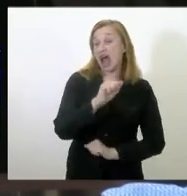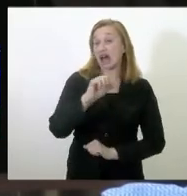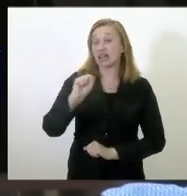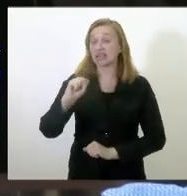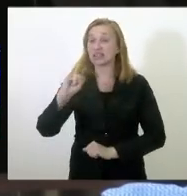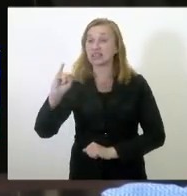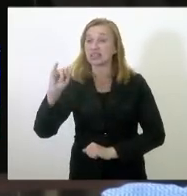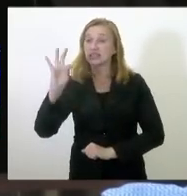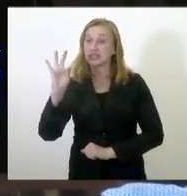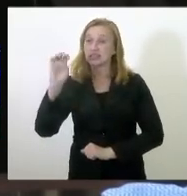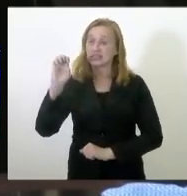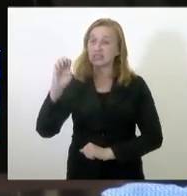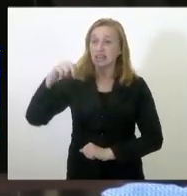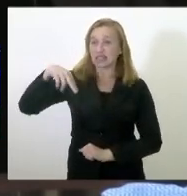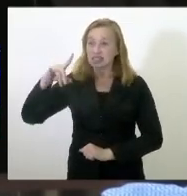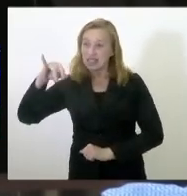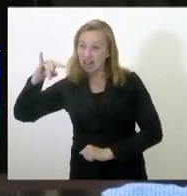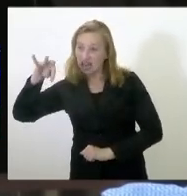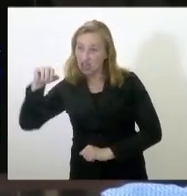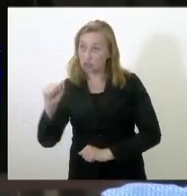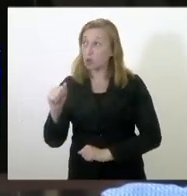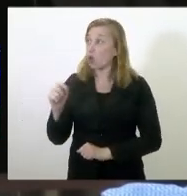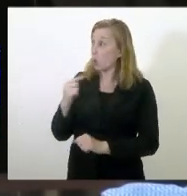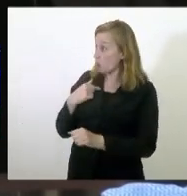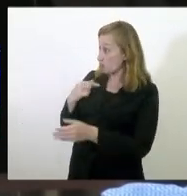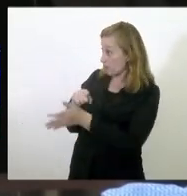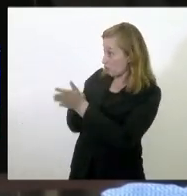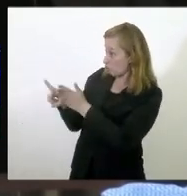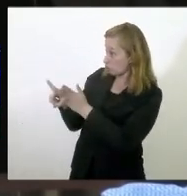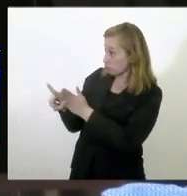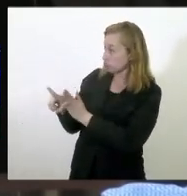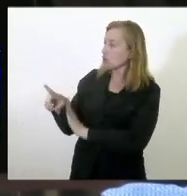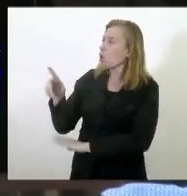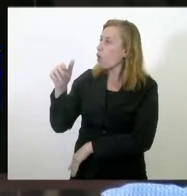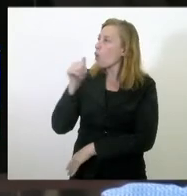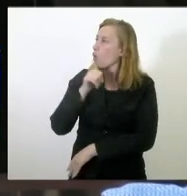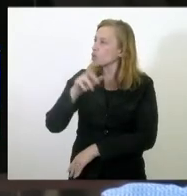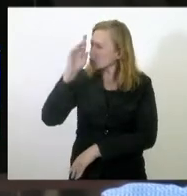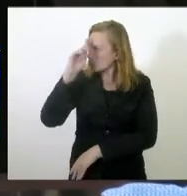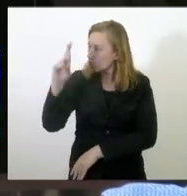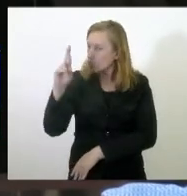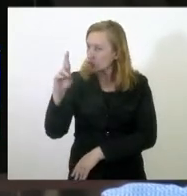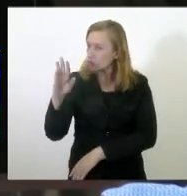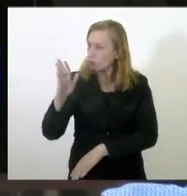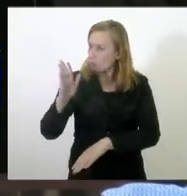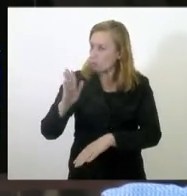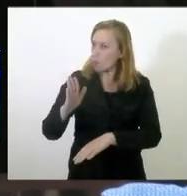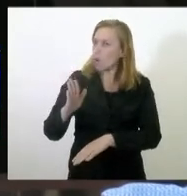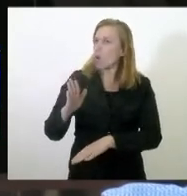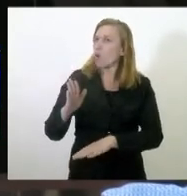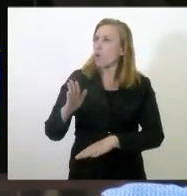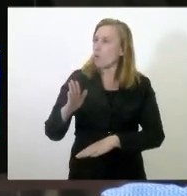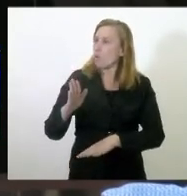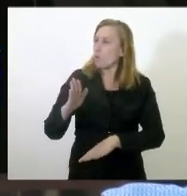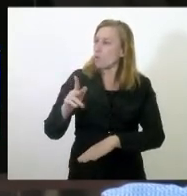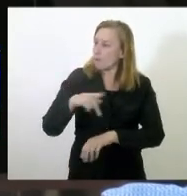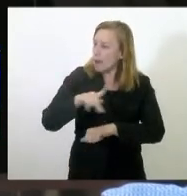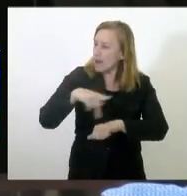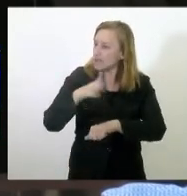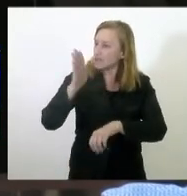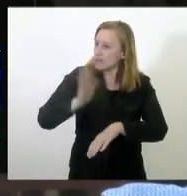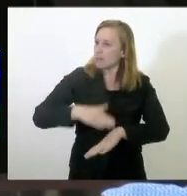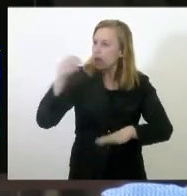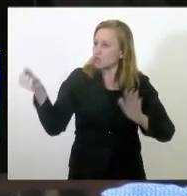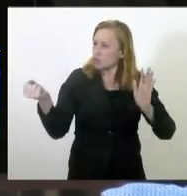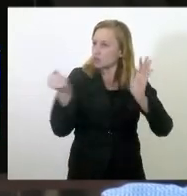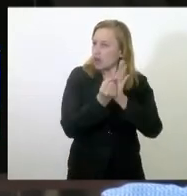Eu pergunto, se a senhora conhece um país mais rotulado que neoliberal que